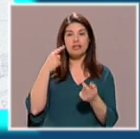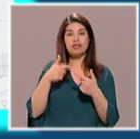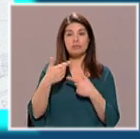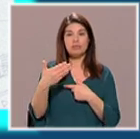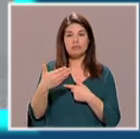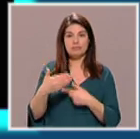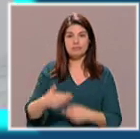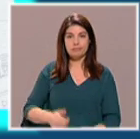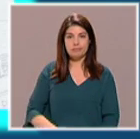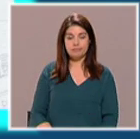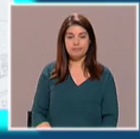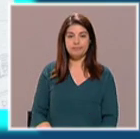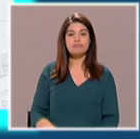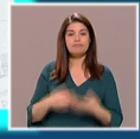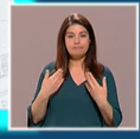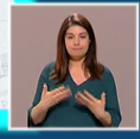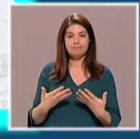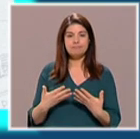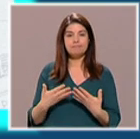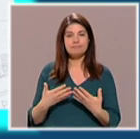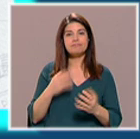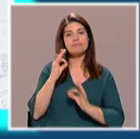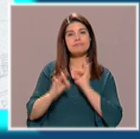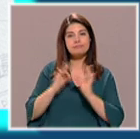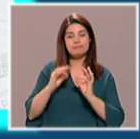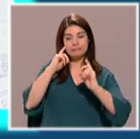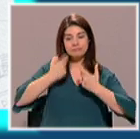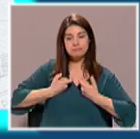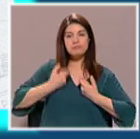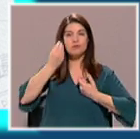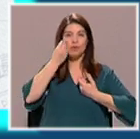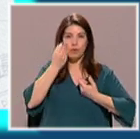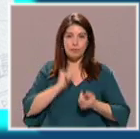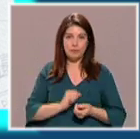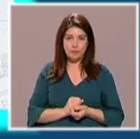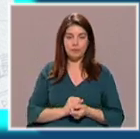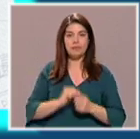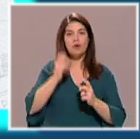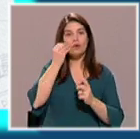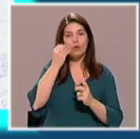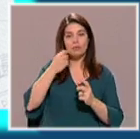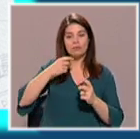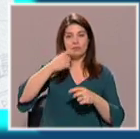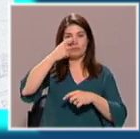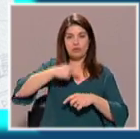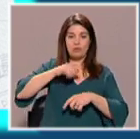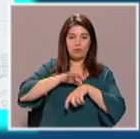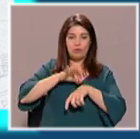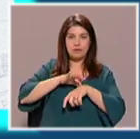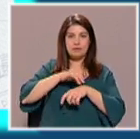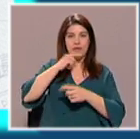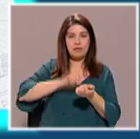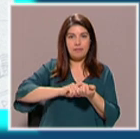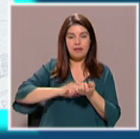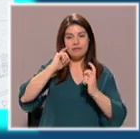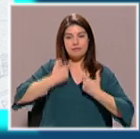1. E agora sim, a terapêutica, a monitorização. Como é que nós podemos monitorizar a diabetes?